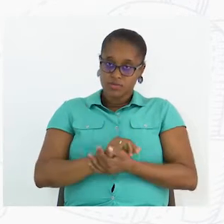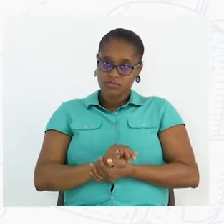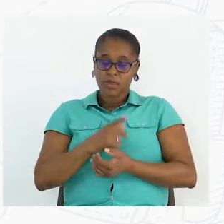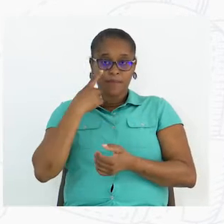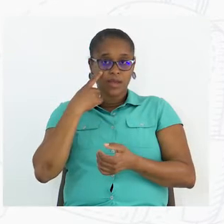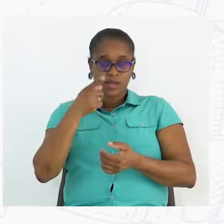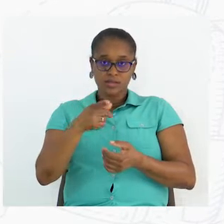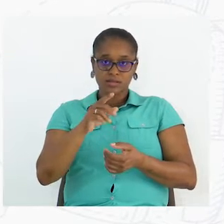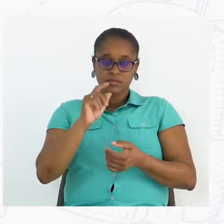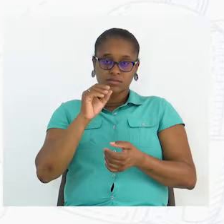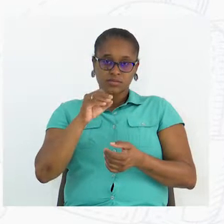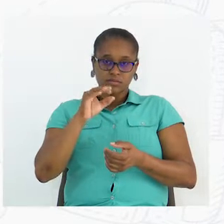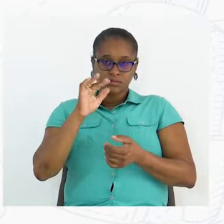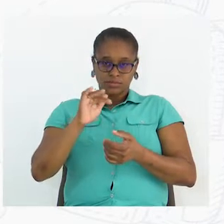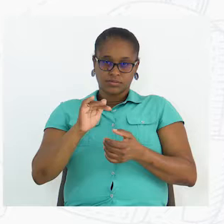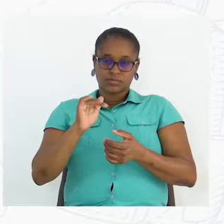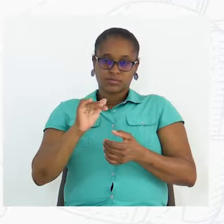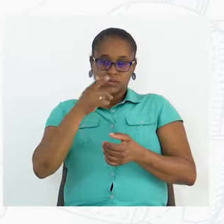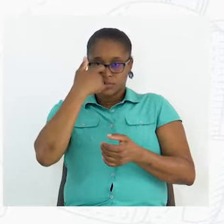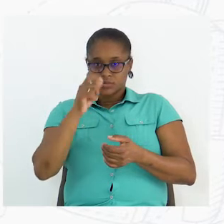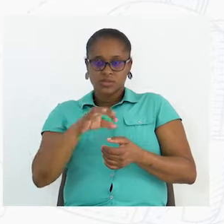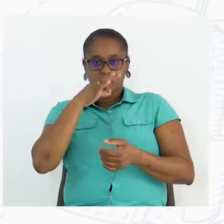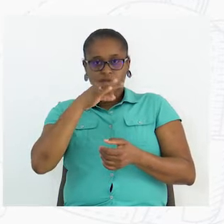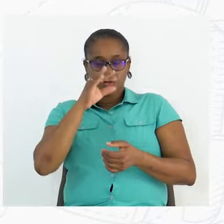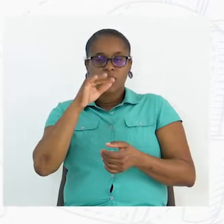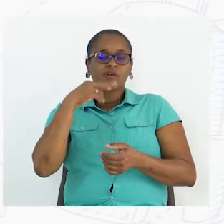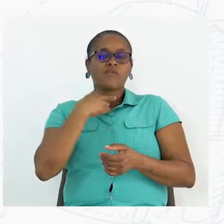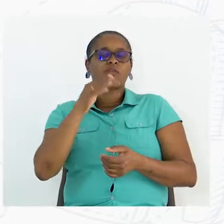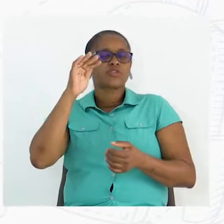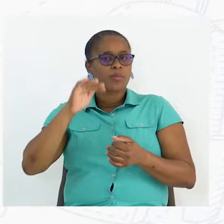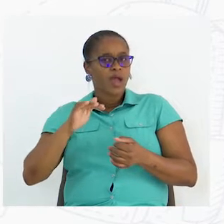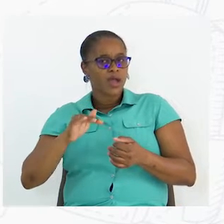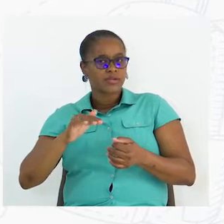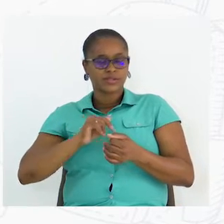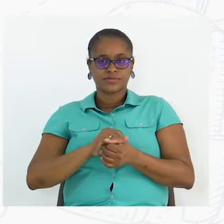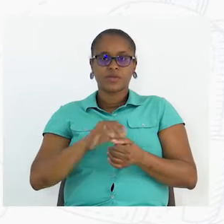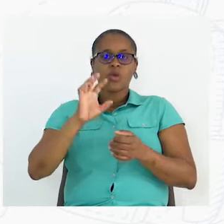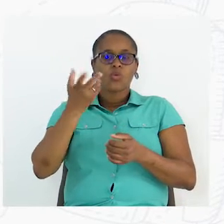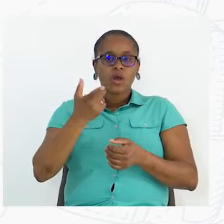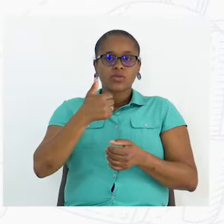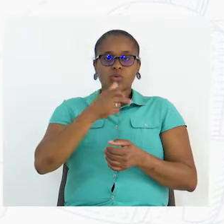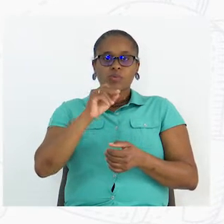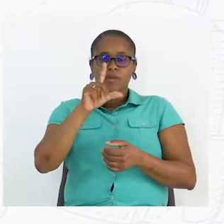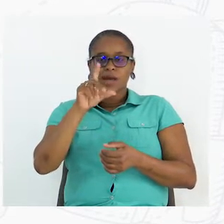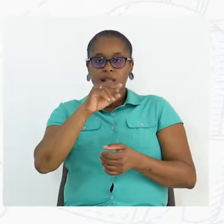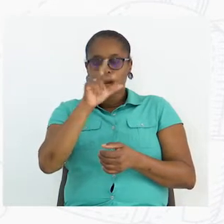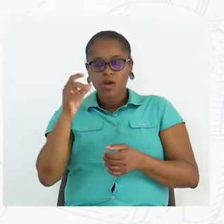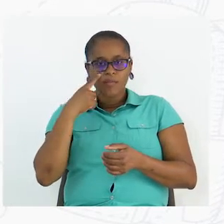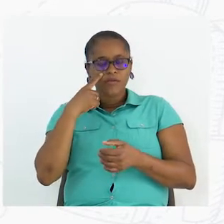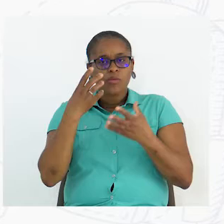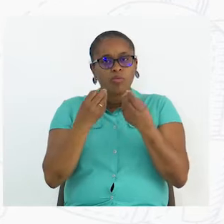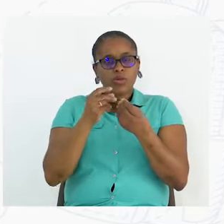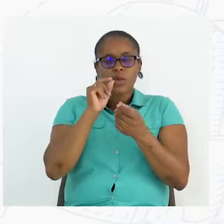personagem está a falar em voz baixa ou está a cochichar. Quando o balão aparece com várias pontas, pode